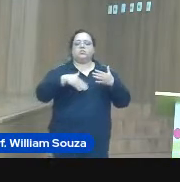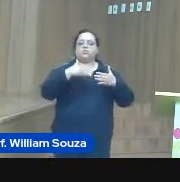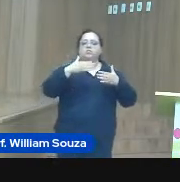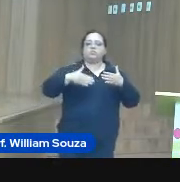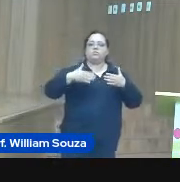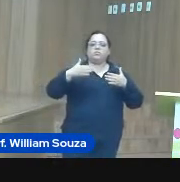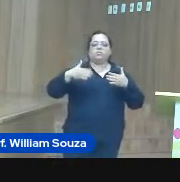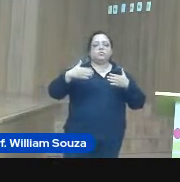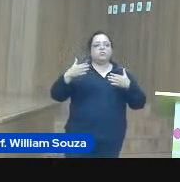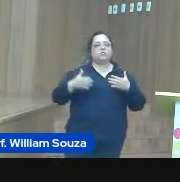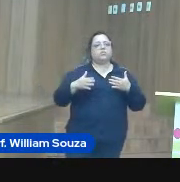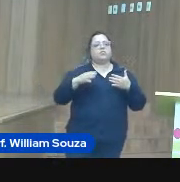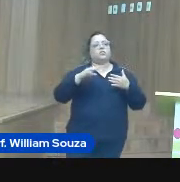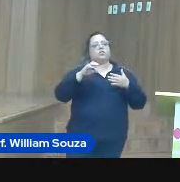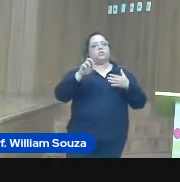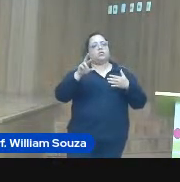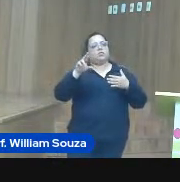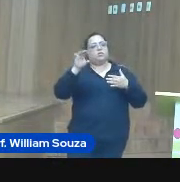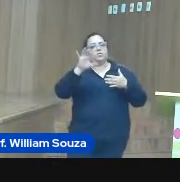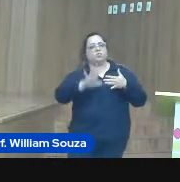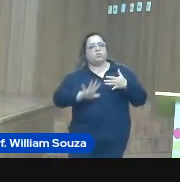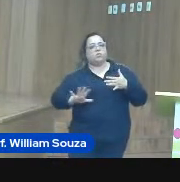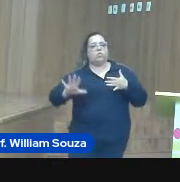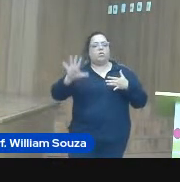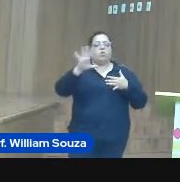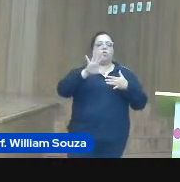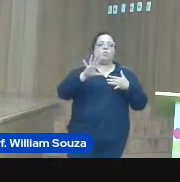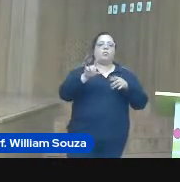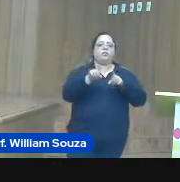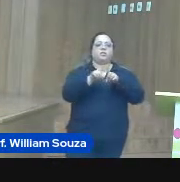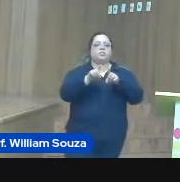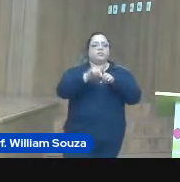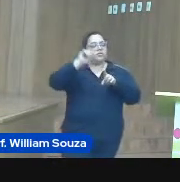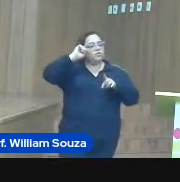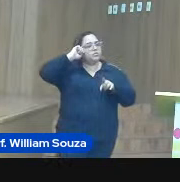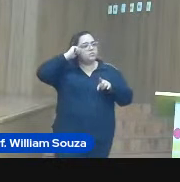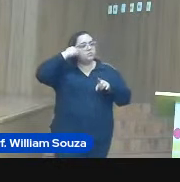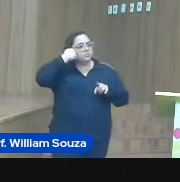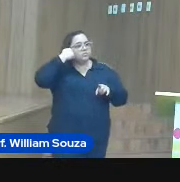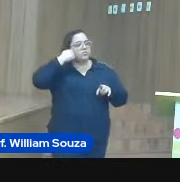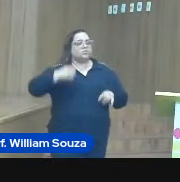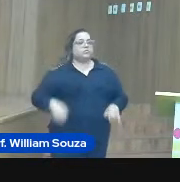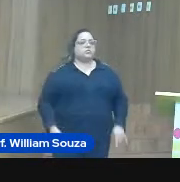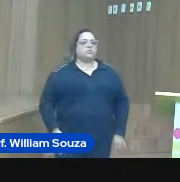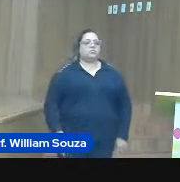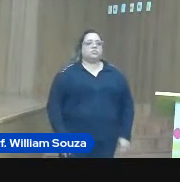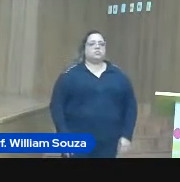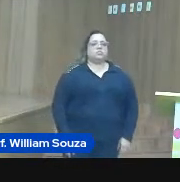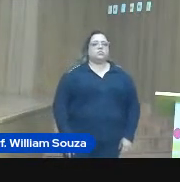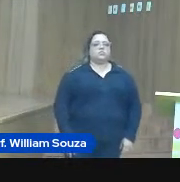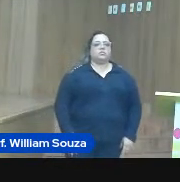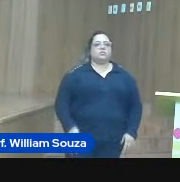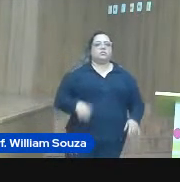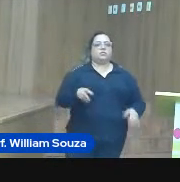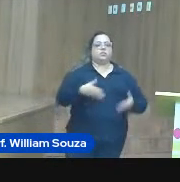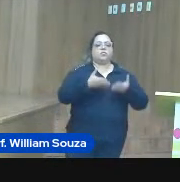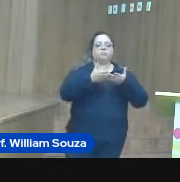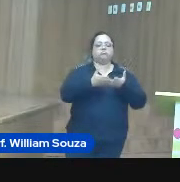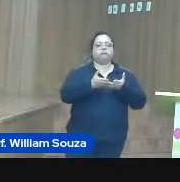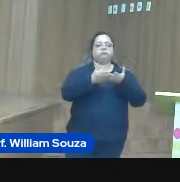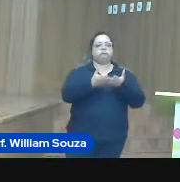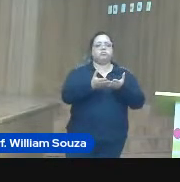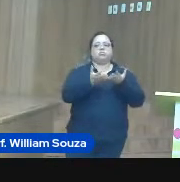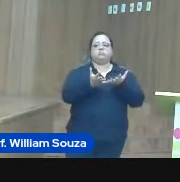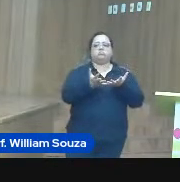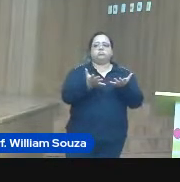na Europa e na África, e aí nas invasões coloniais vem de navio para todo lugar.